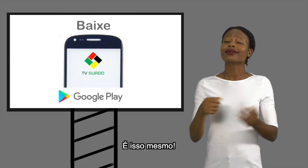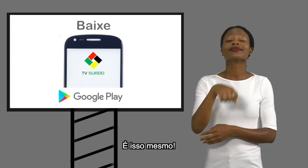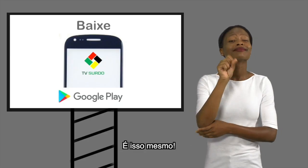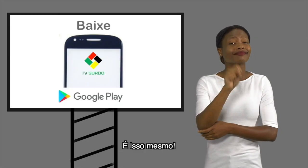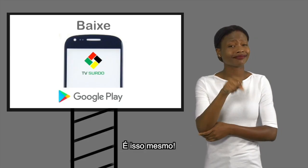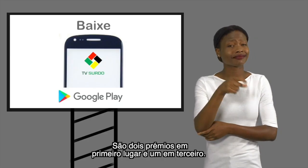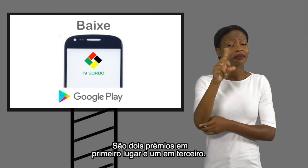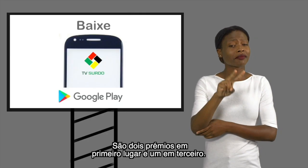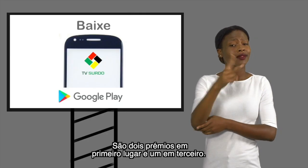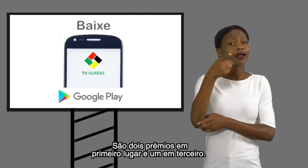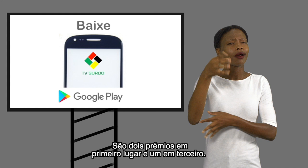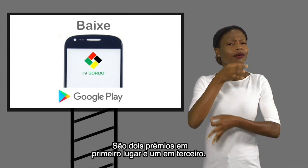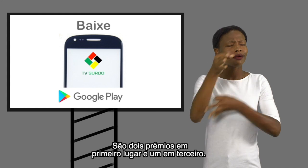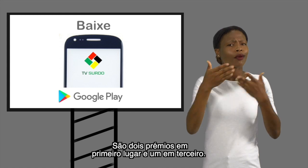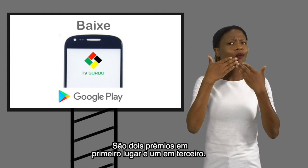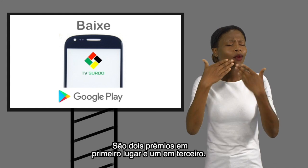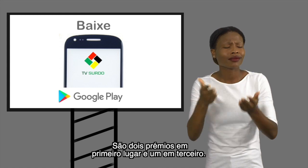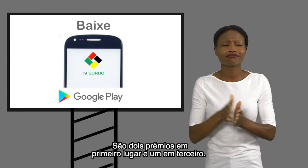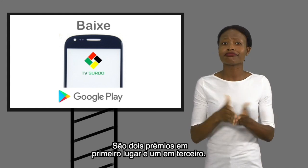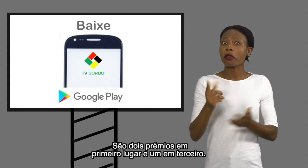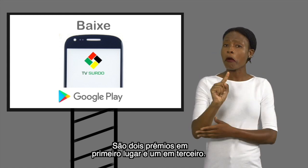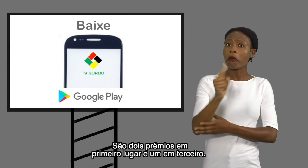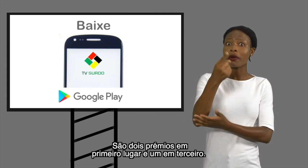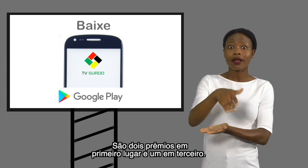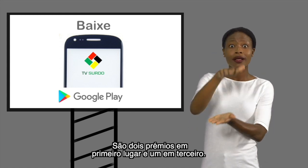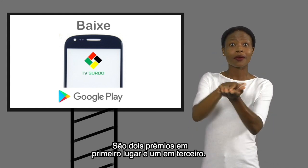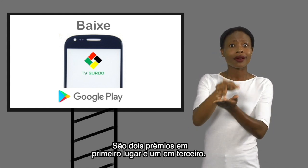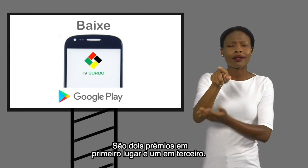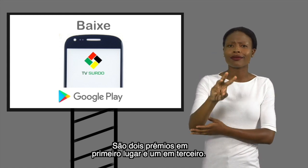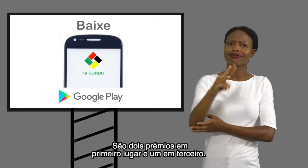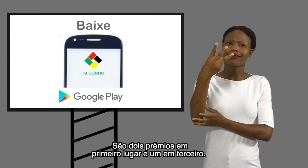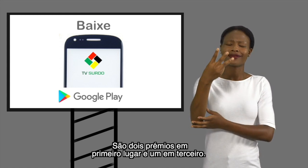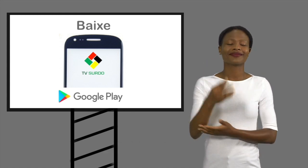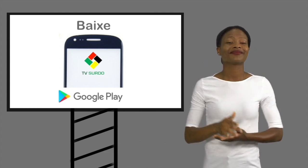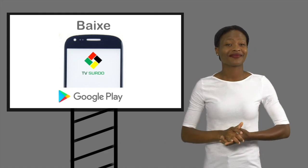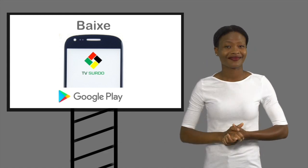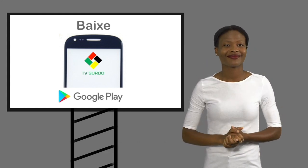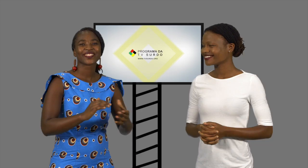É isso mesmo. São dois prêmios em primeiro lugar e um em terceiro.